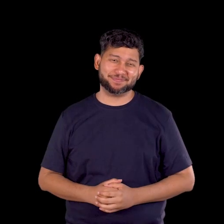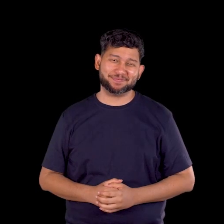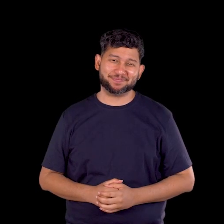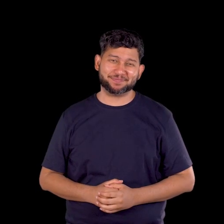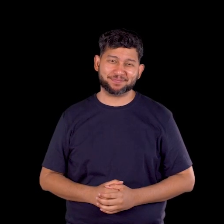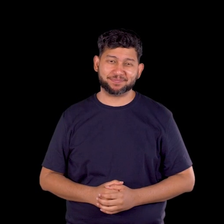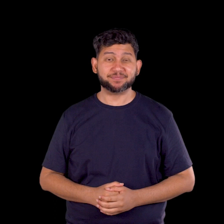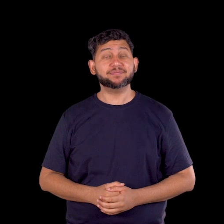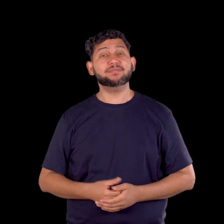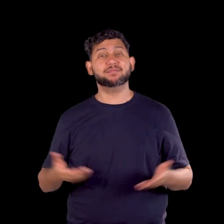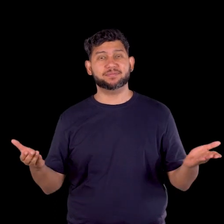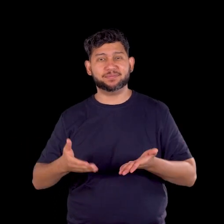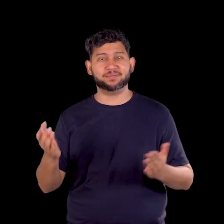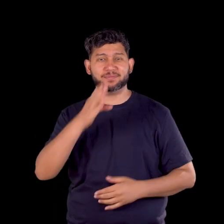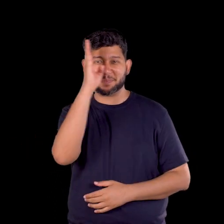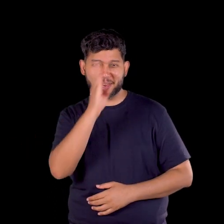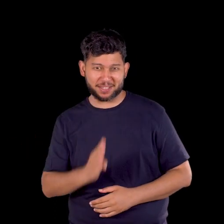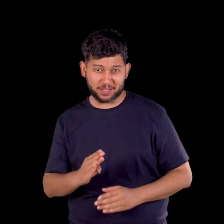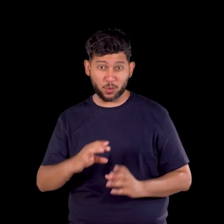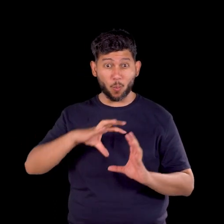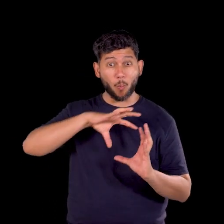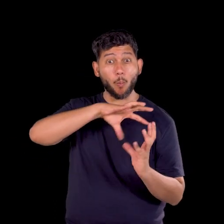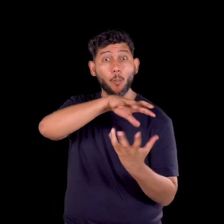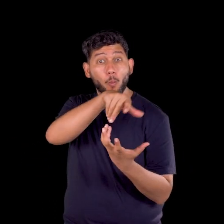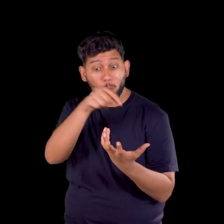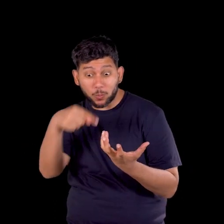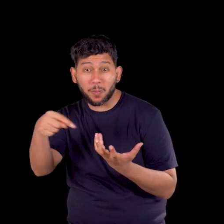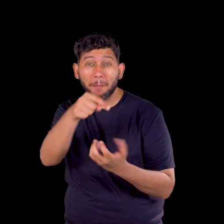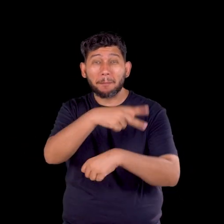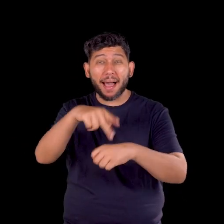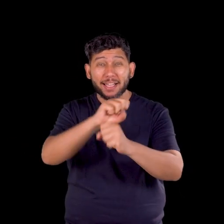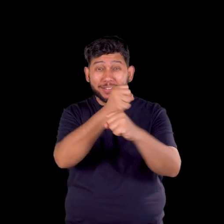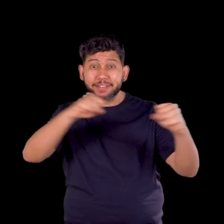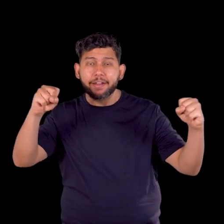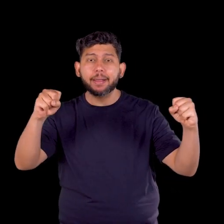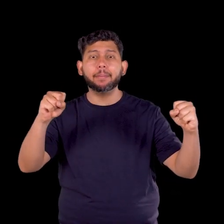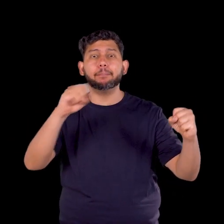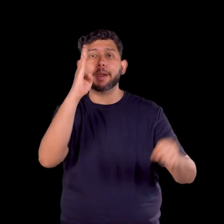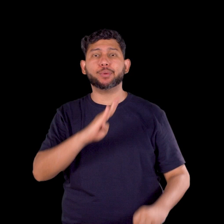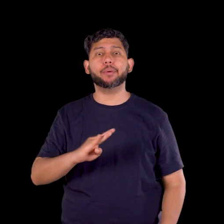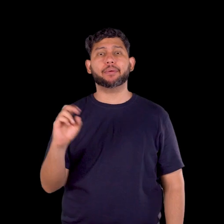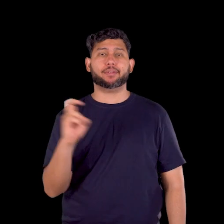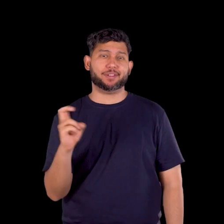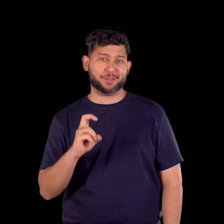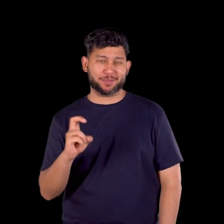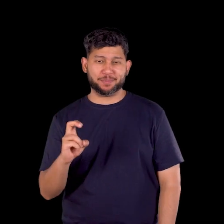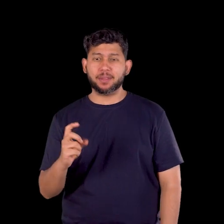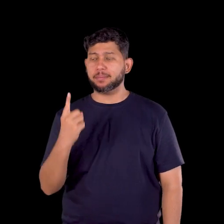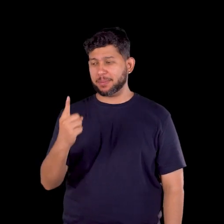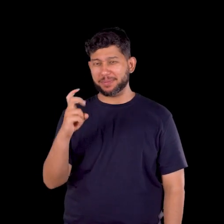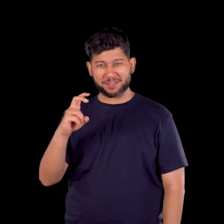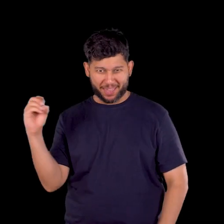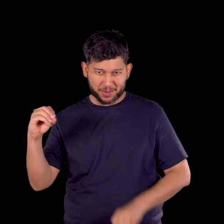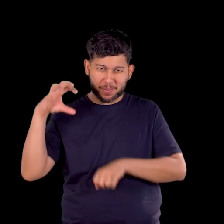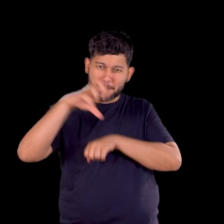O Brasil é hoje o 5º maior país em extensão territorial no mundo, e a sua ocupação a partir de 1500, com a